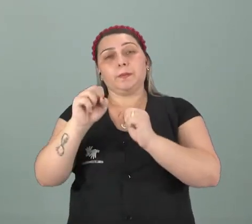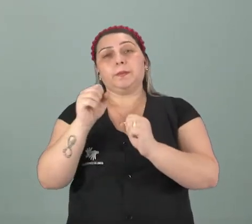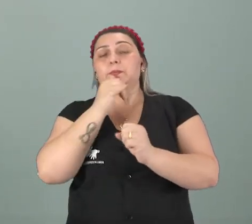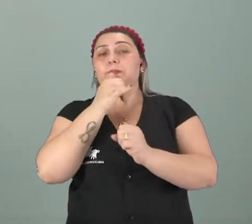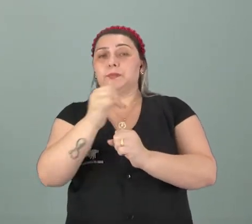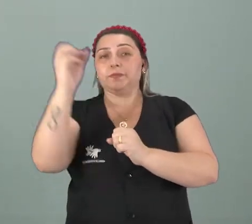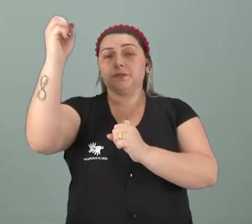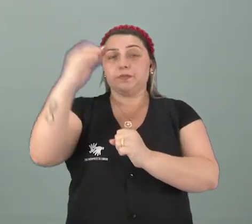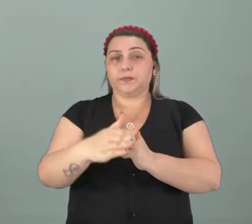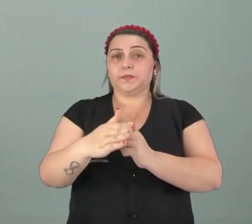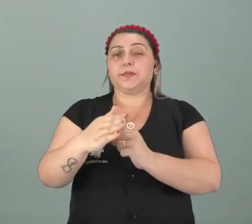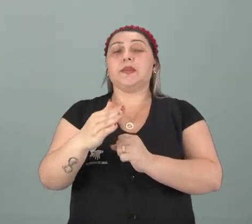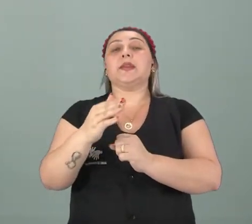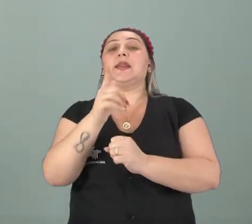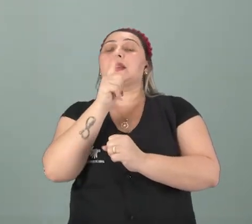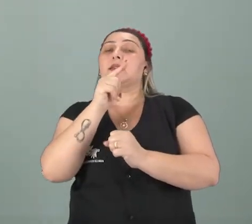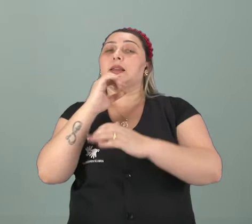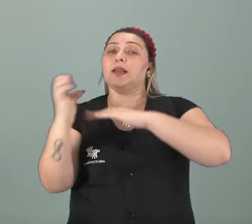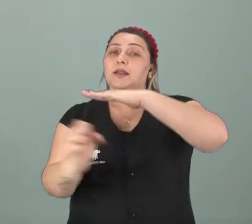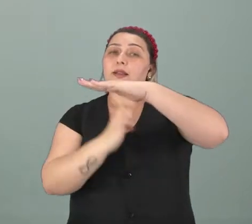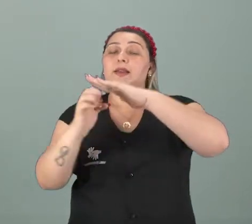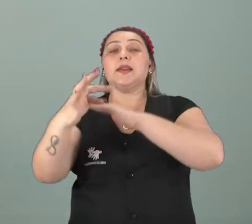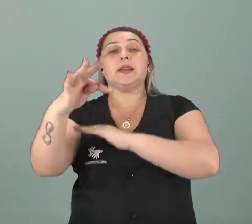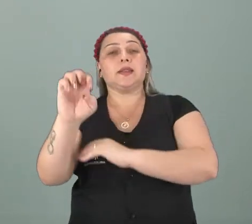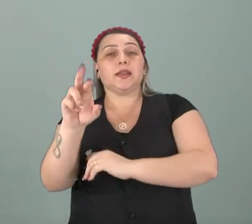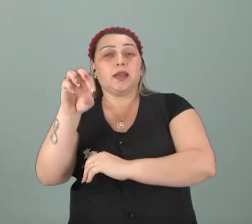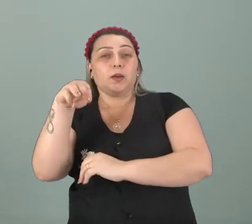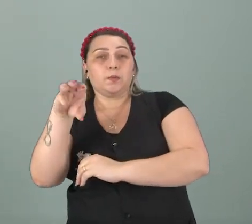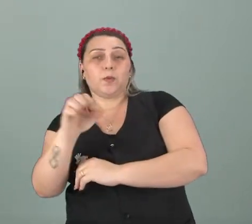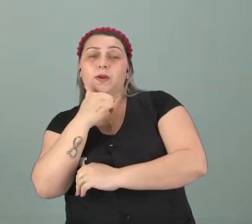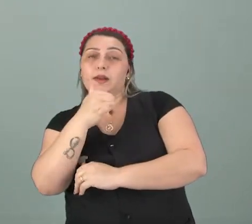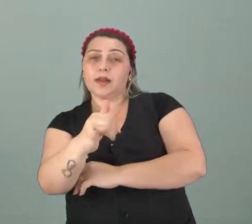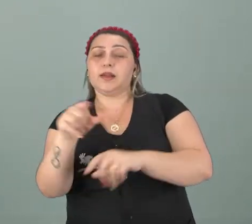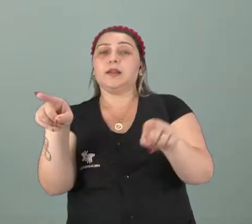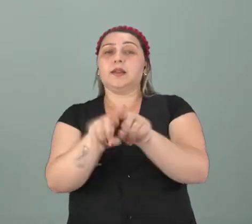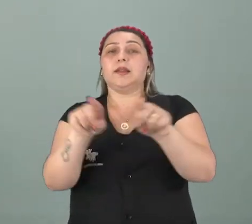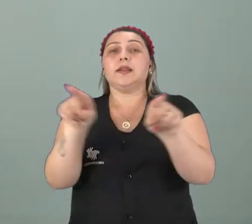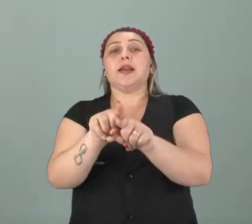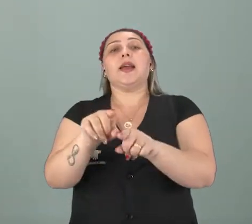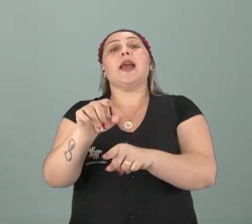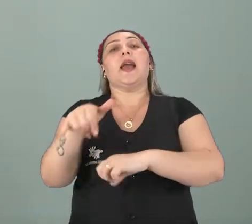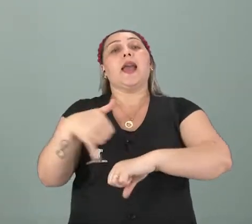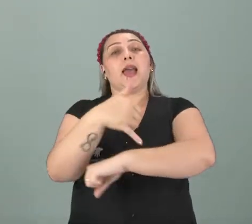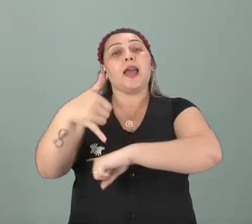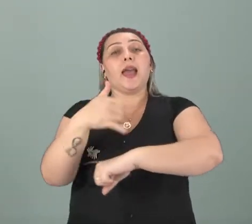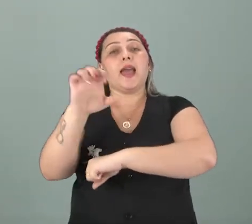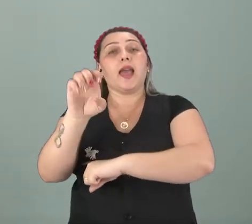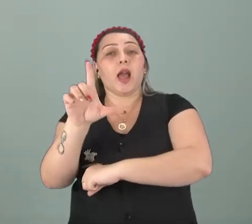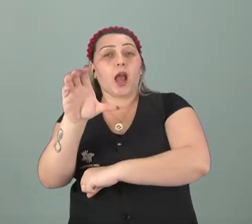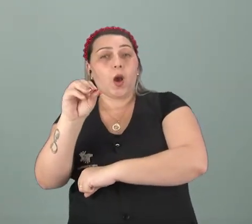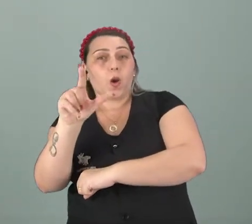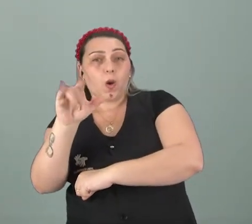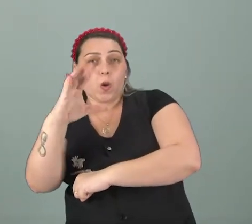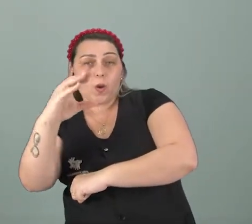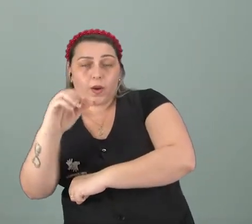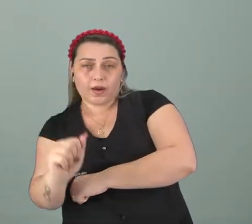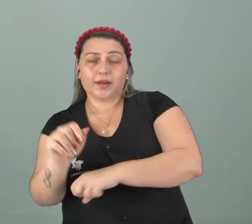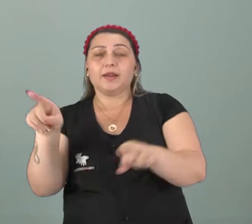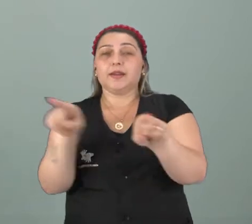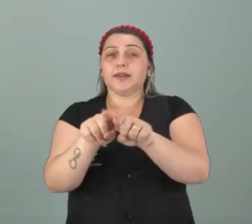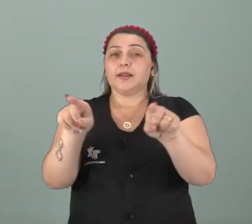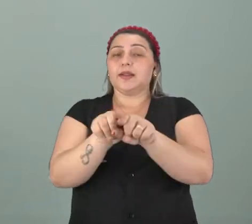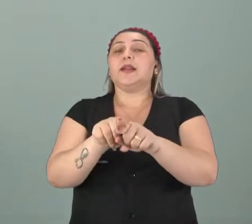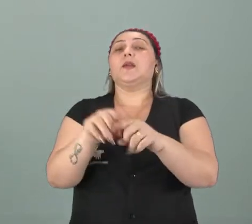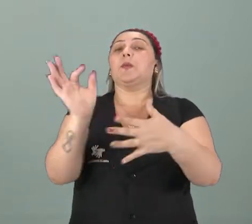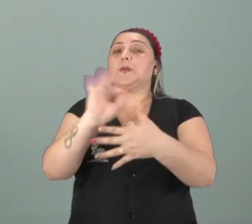energia elétrica a partir das hidrelétricas, das termoelétricas, energia eólica. Então, nós temos vários processos. E